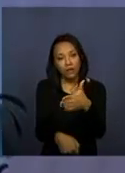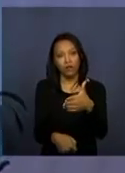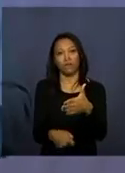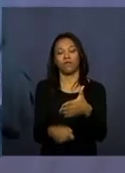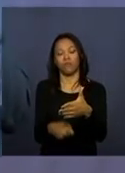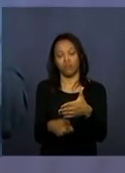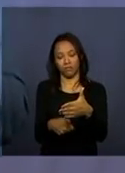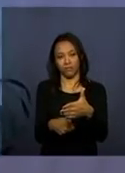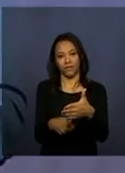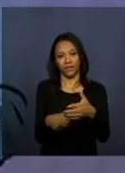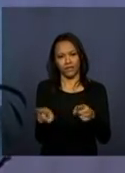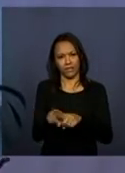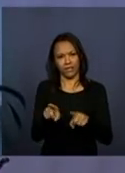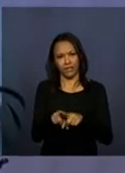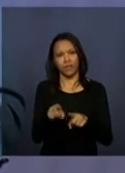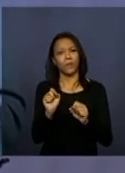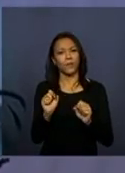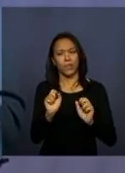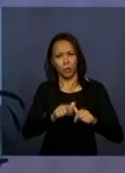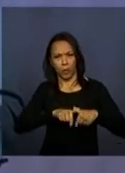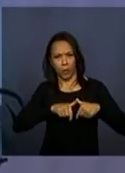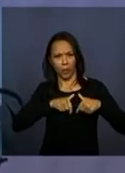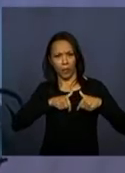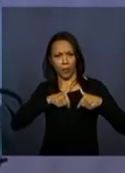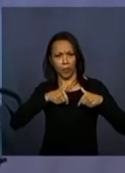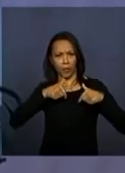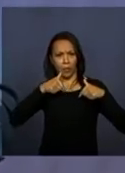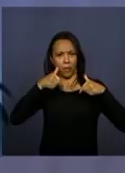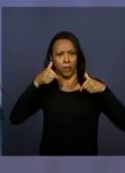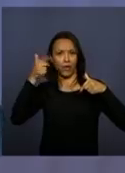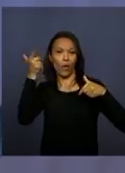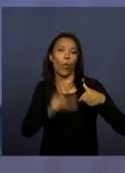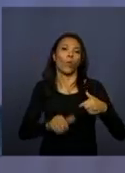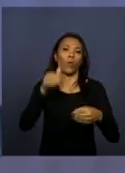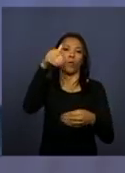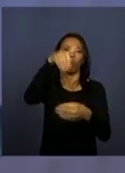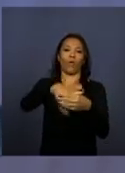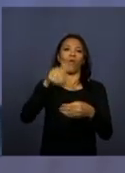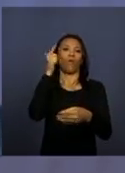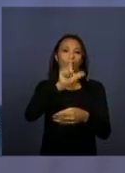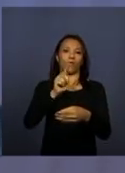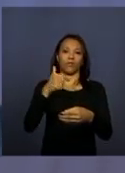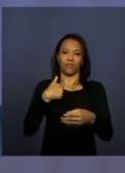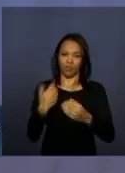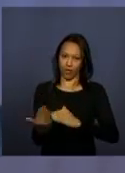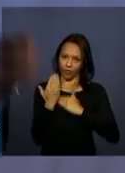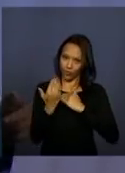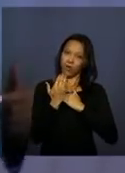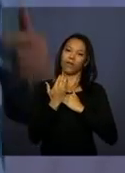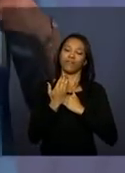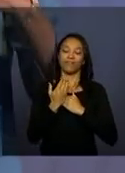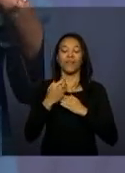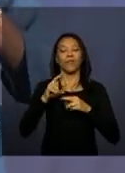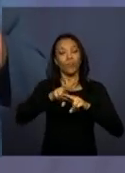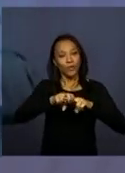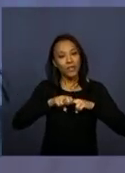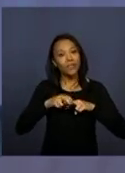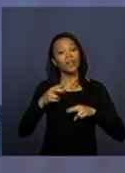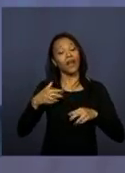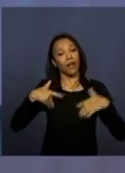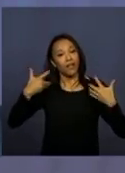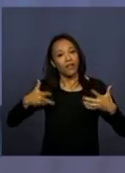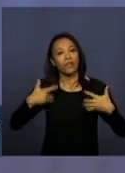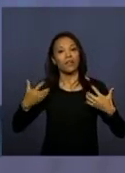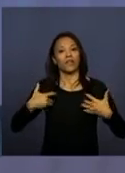se dedicaram à minha reeleição. Por isso, é com muita alegria e entusiasmo que eu venho